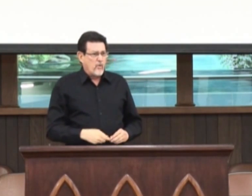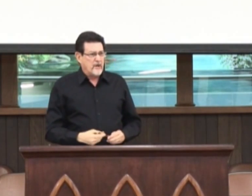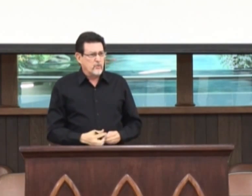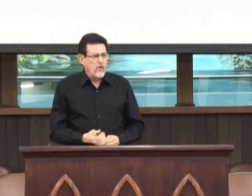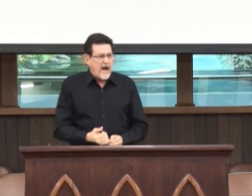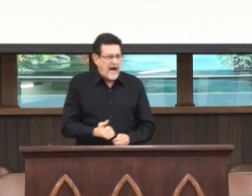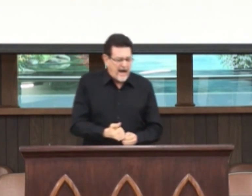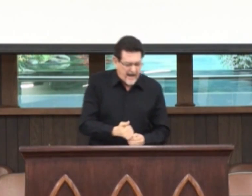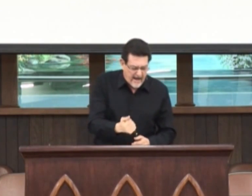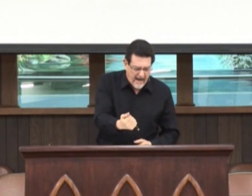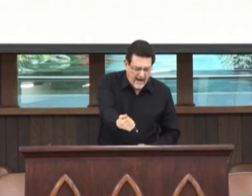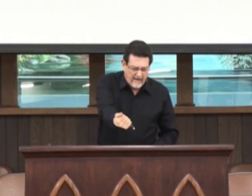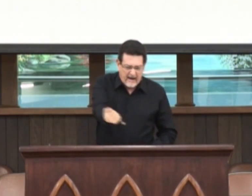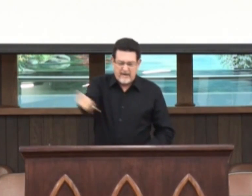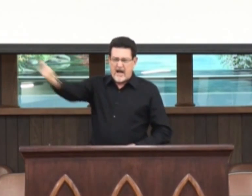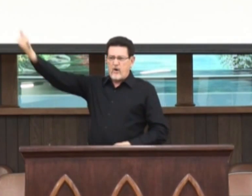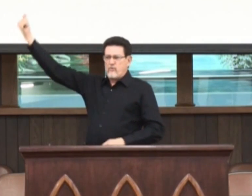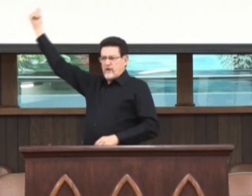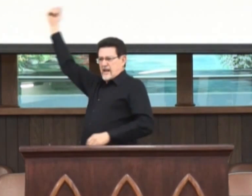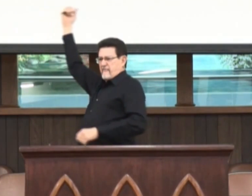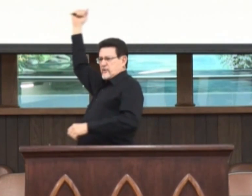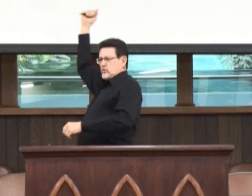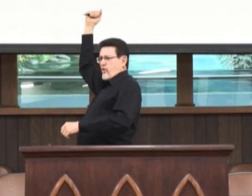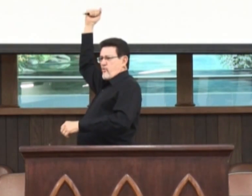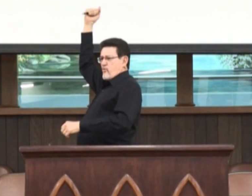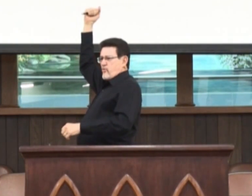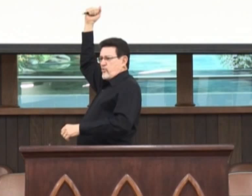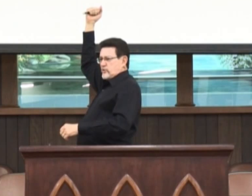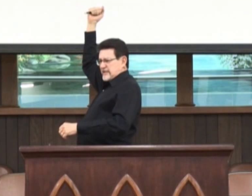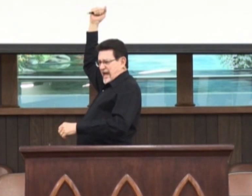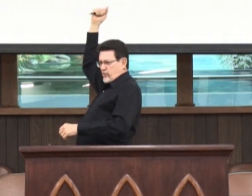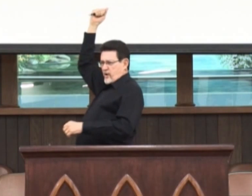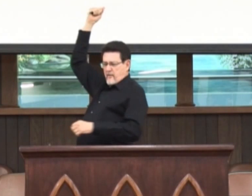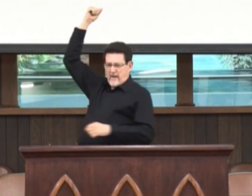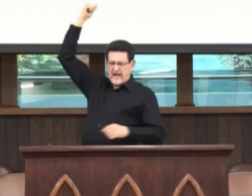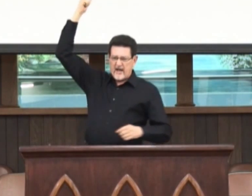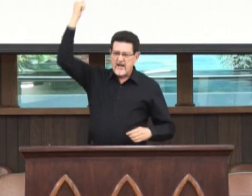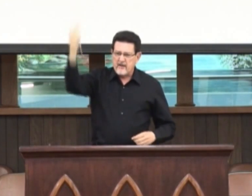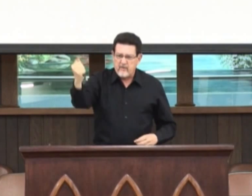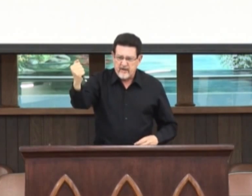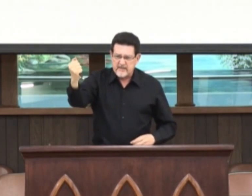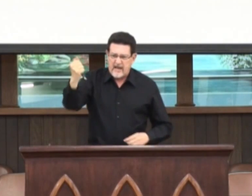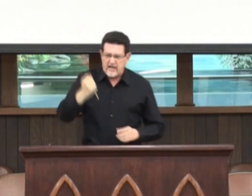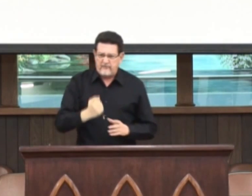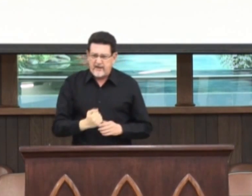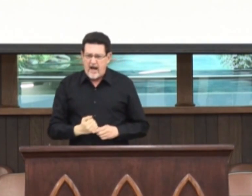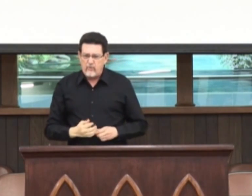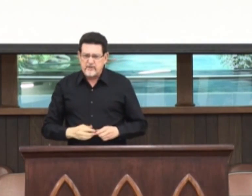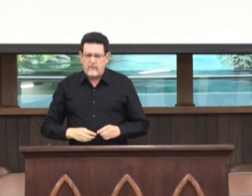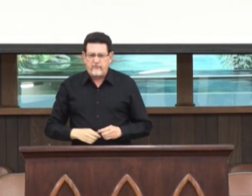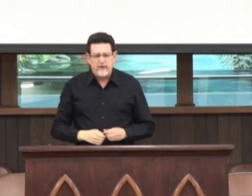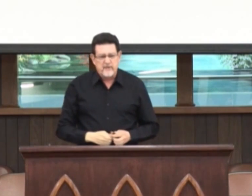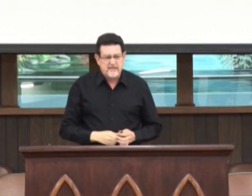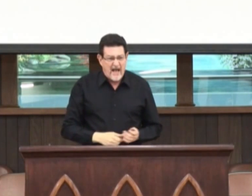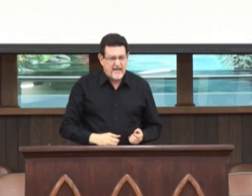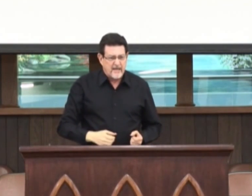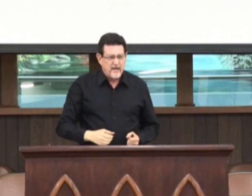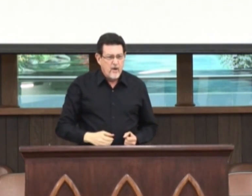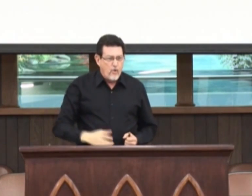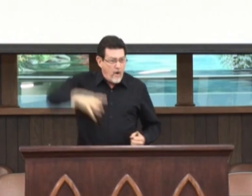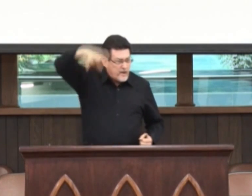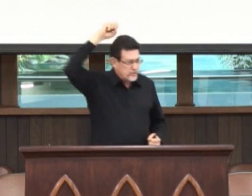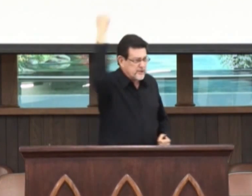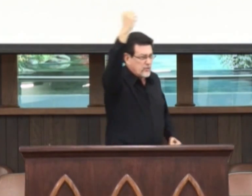dia, quando Abraão levantou o cutelo para sacrificar o seu filho